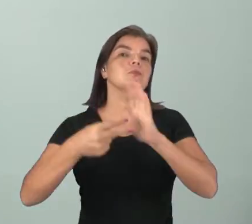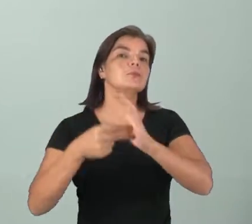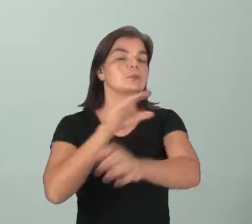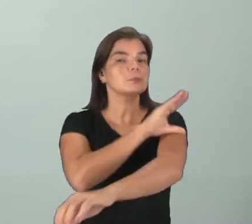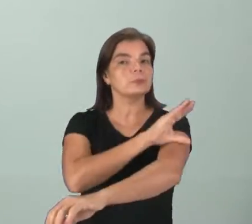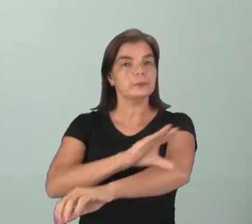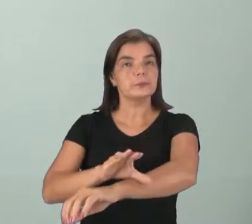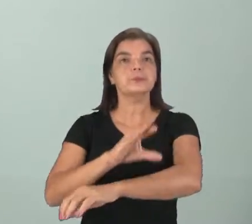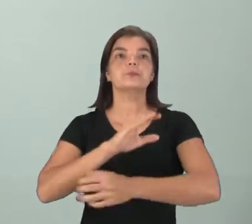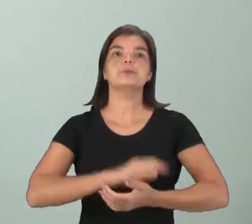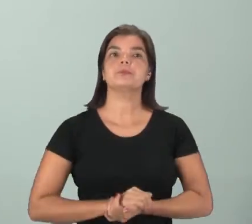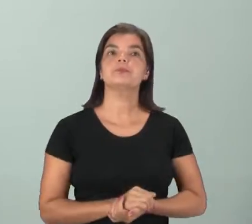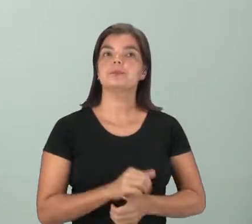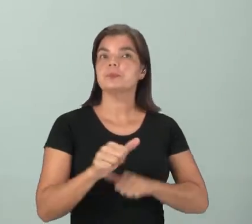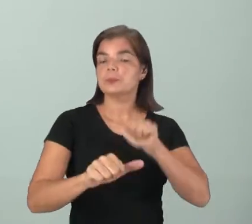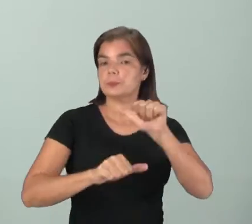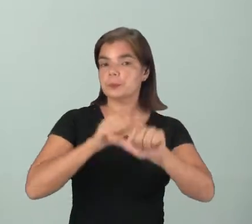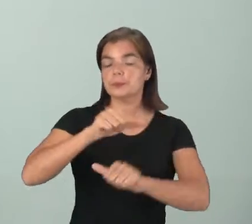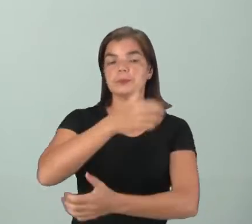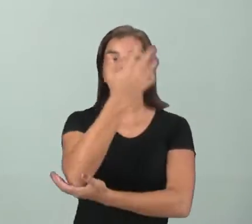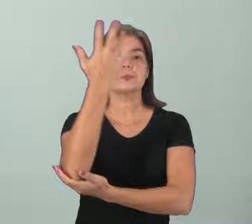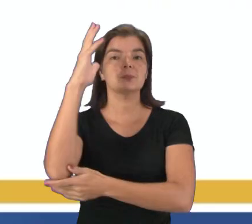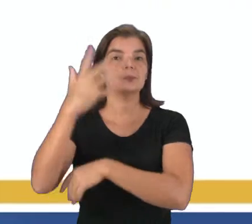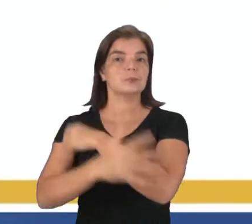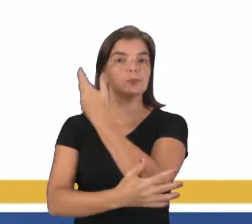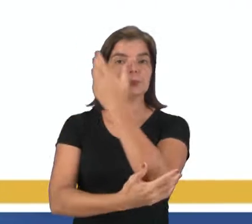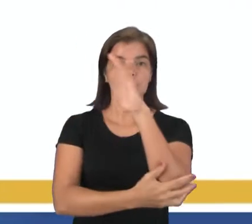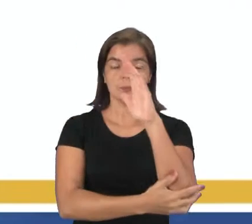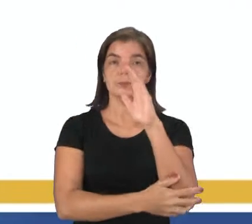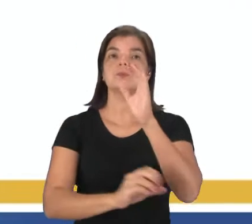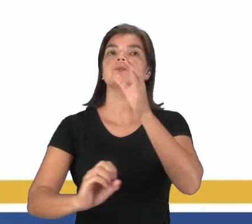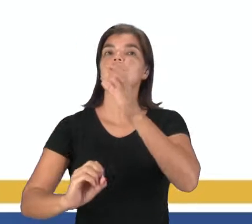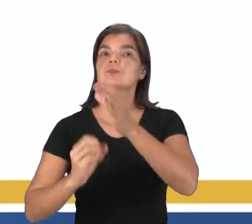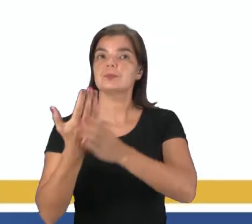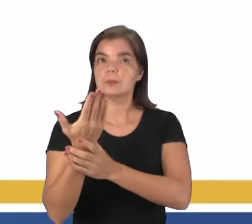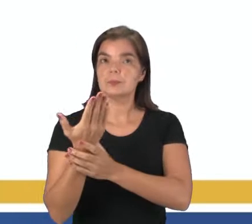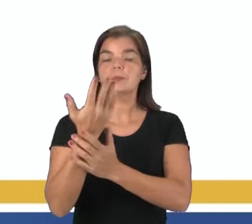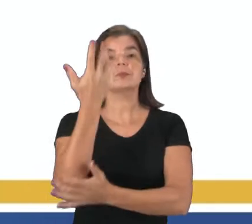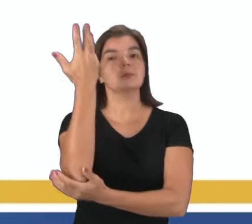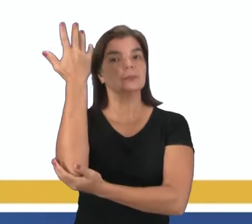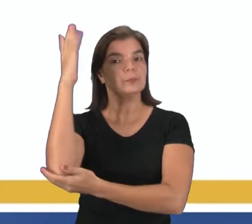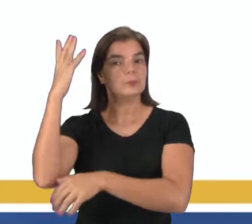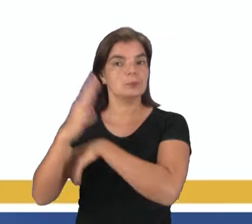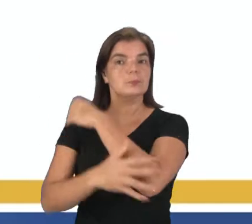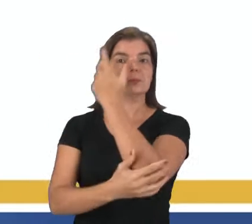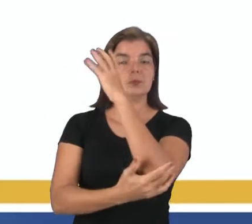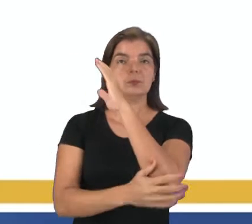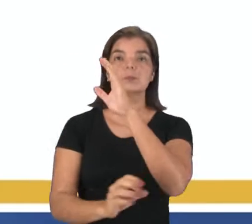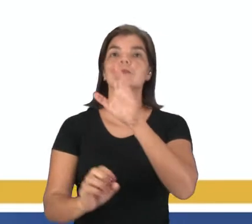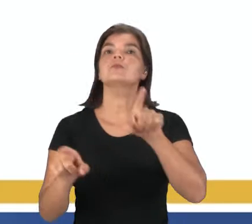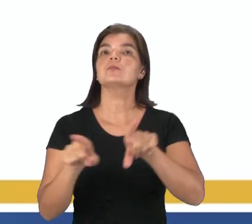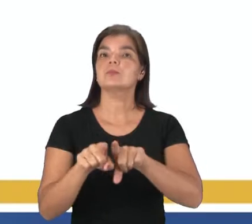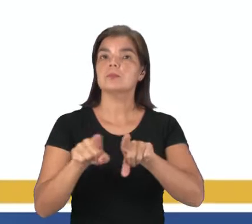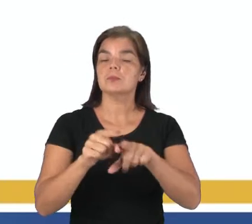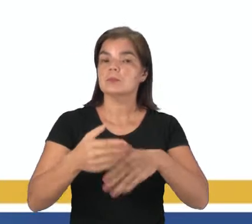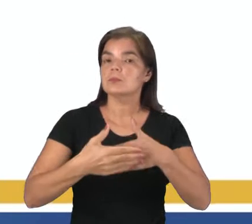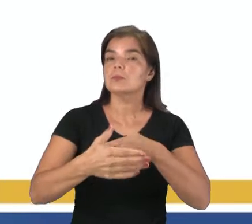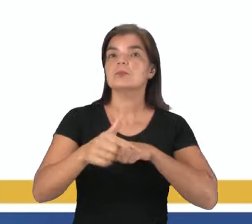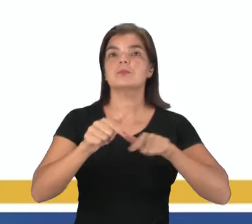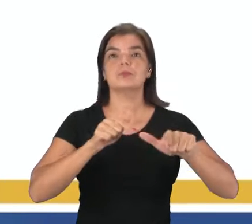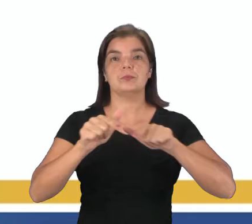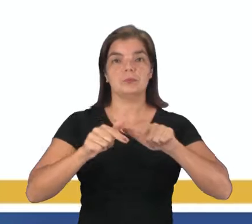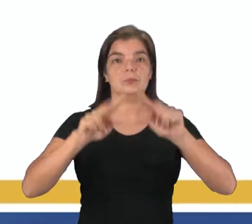chamar de cultura. Observem aí, transformações na natureza. Todas as modificações ocorridas na natureza